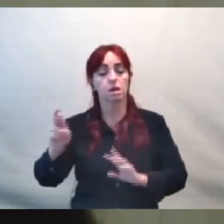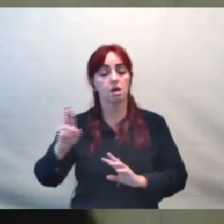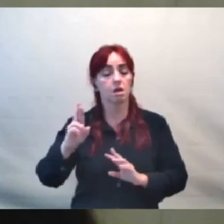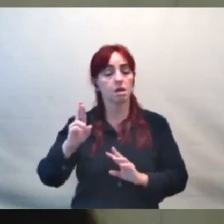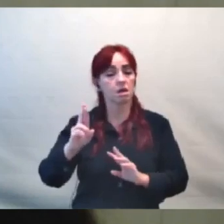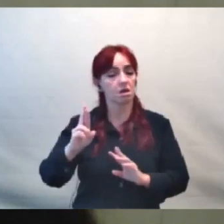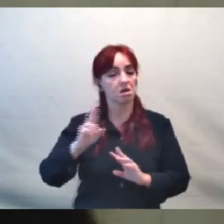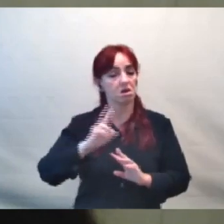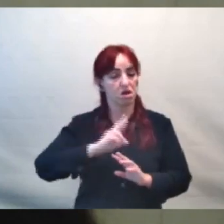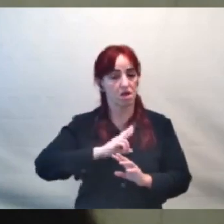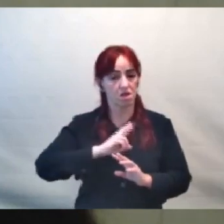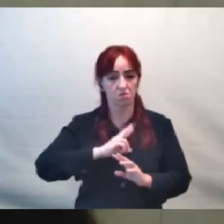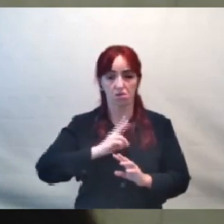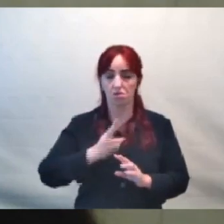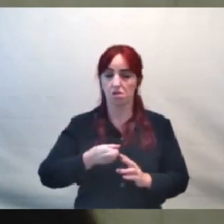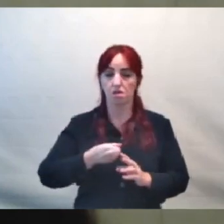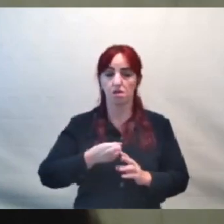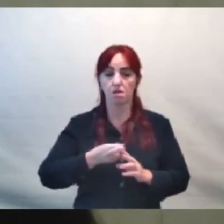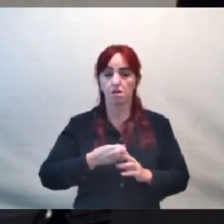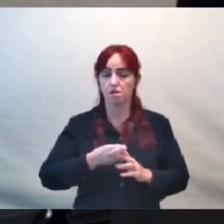à realização dessa corrida. Obrigado.